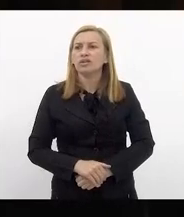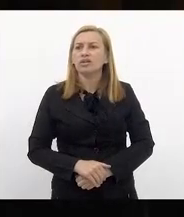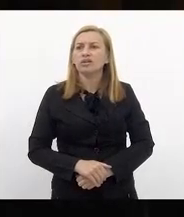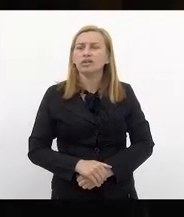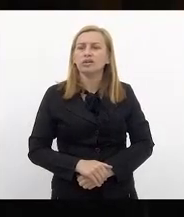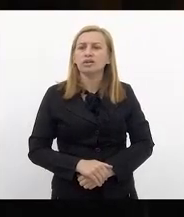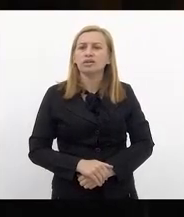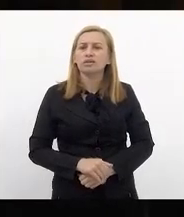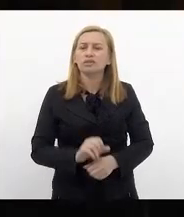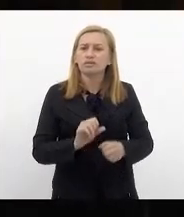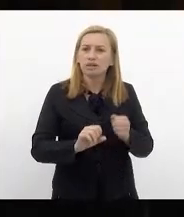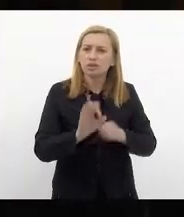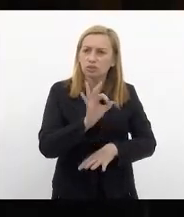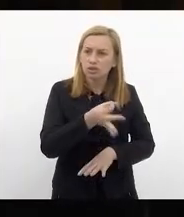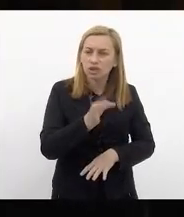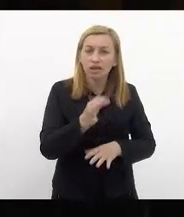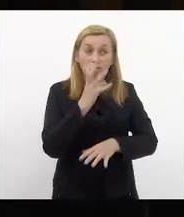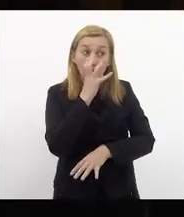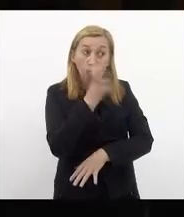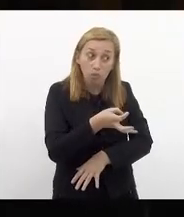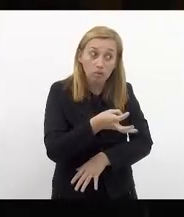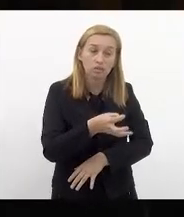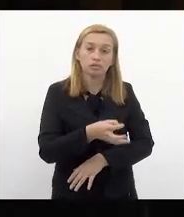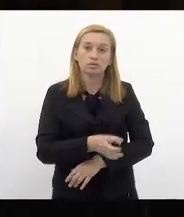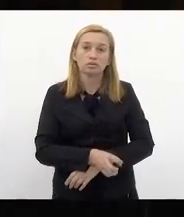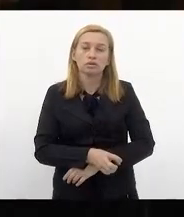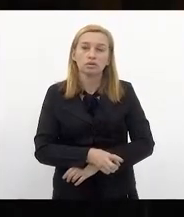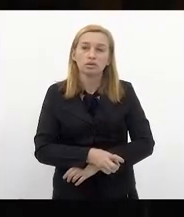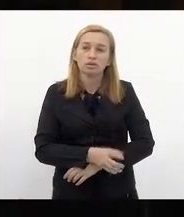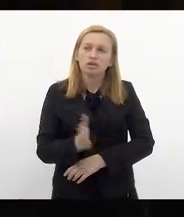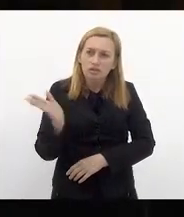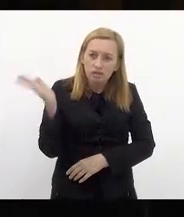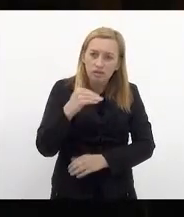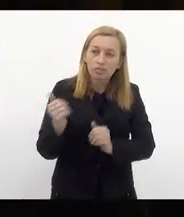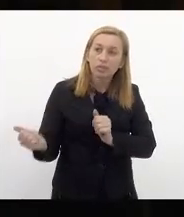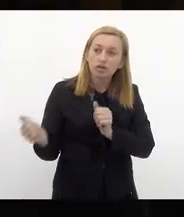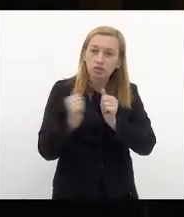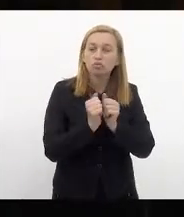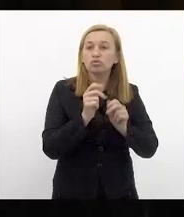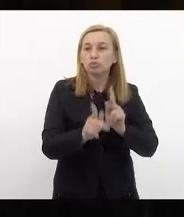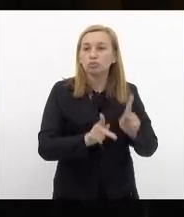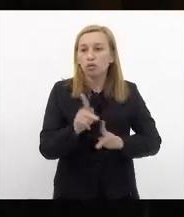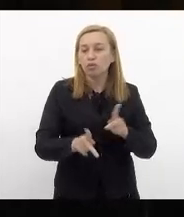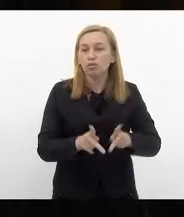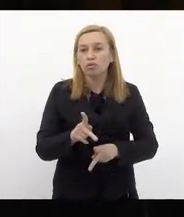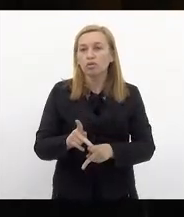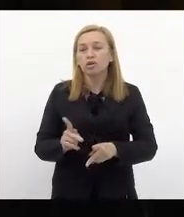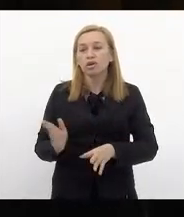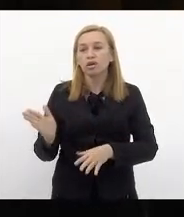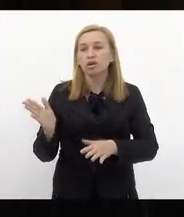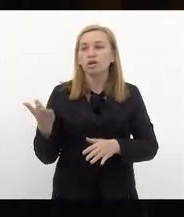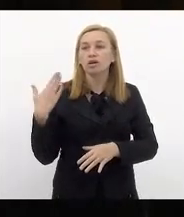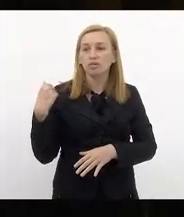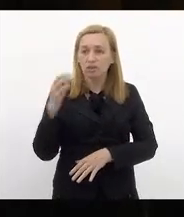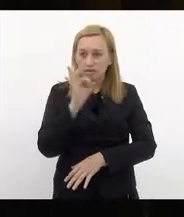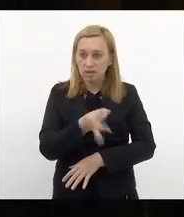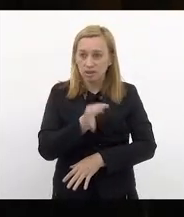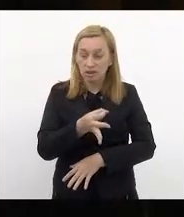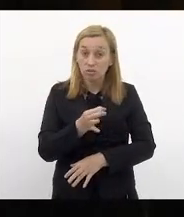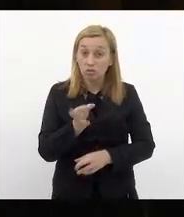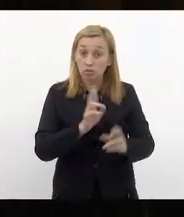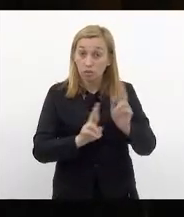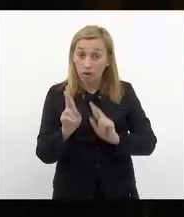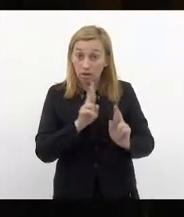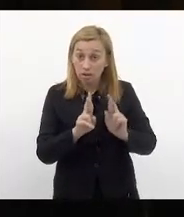a ruptura, denuncie, vem para o lado do povo, que é o lado correto. Com